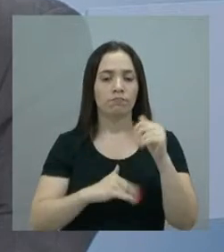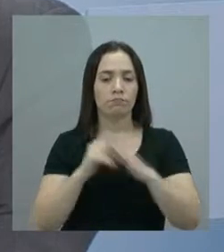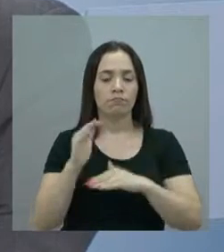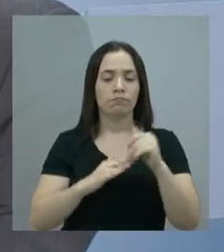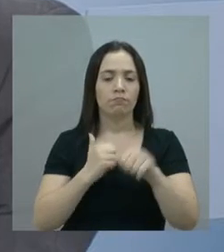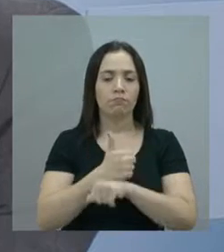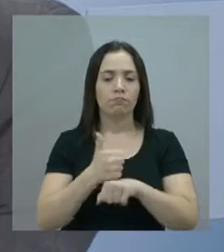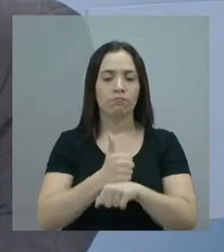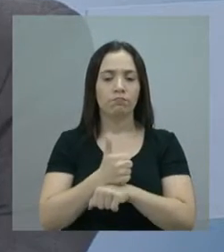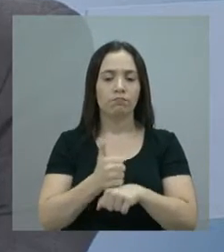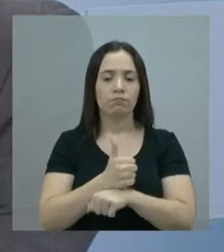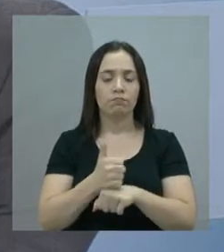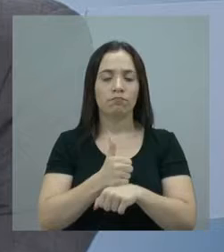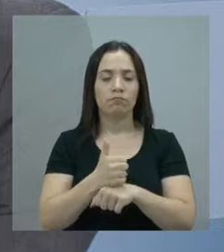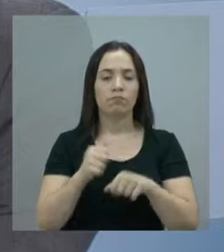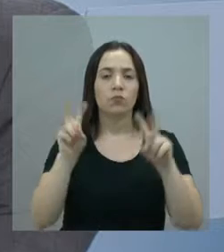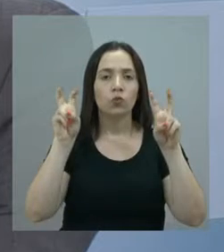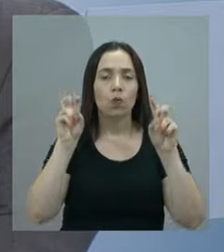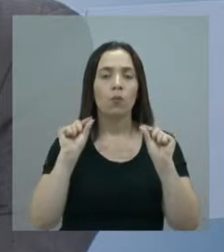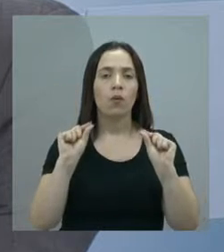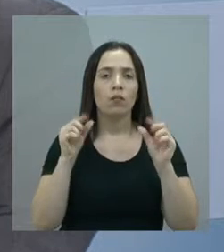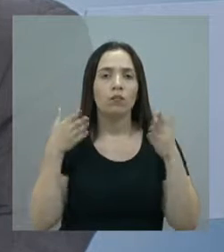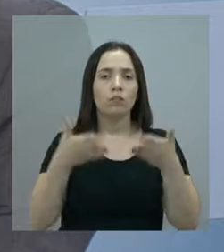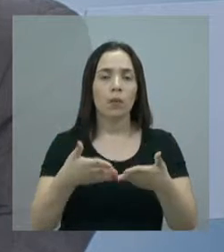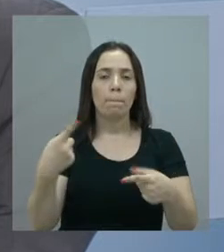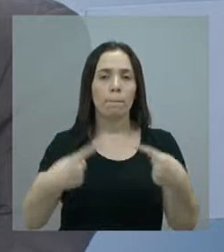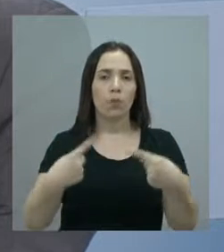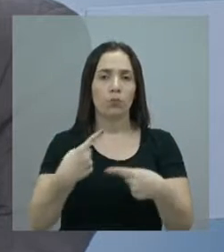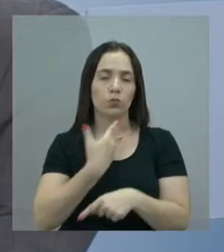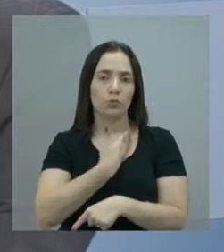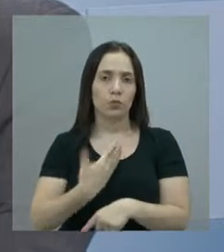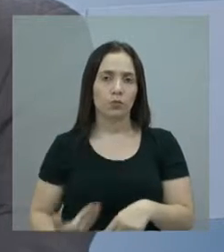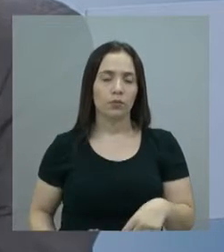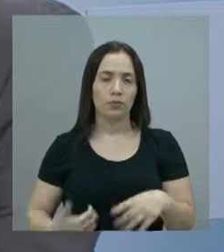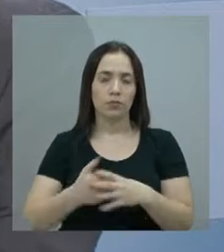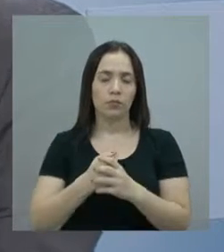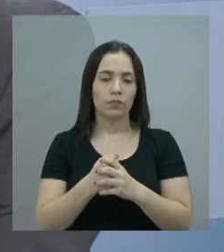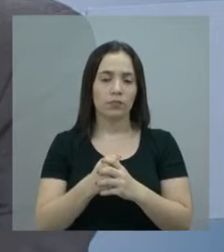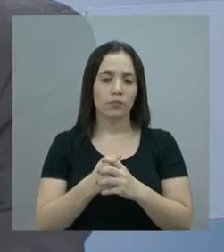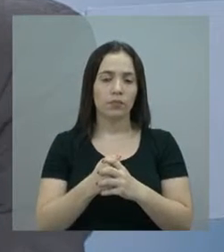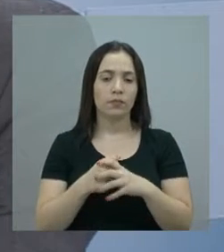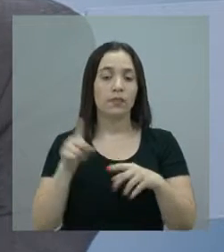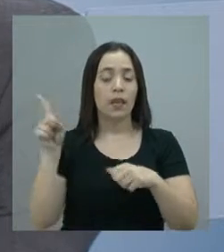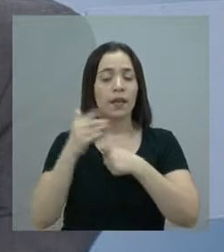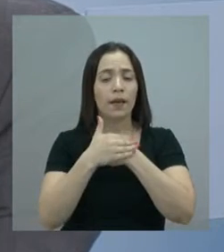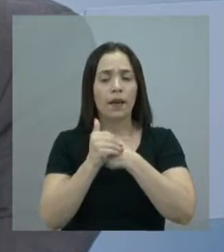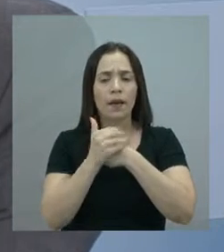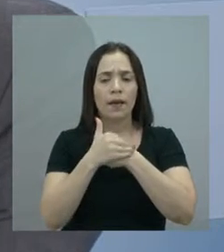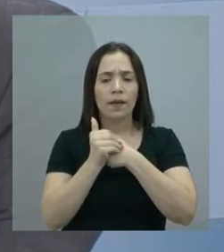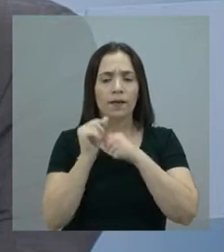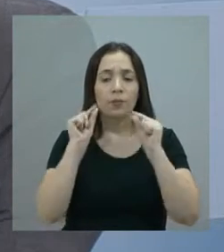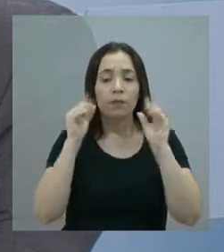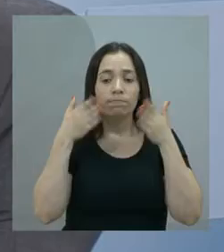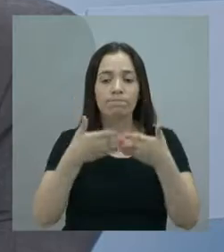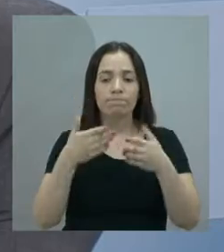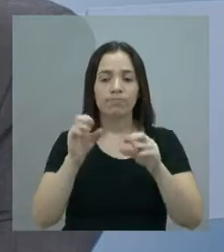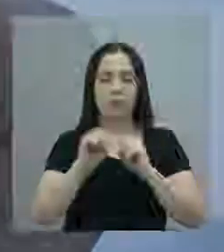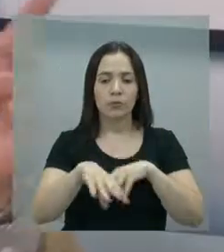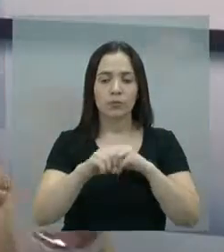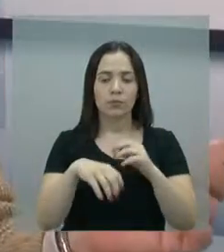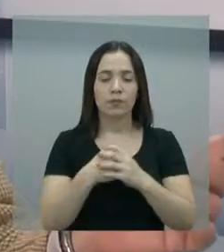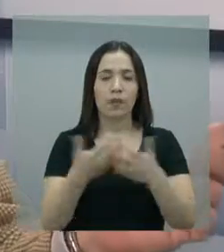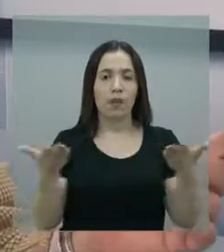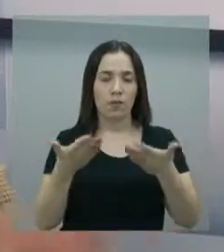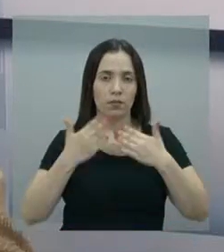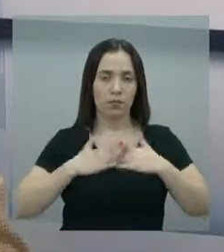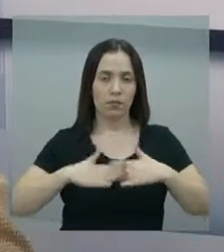competência no trato das questões relacionadas às políticas públicas. Verdade. E ele tem um carinho especial pela educação. Eu tenho que ir para